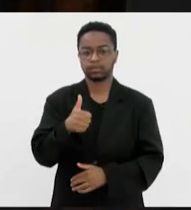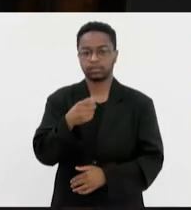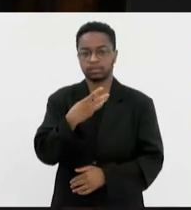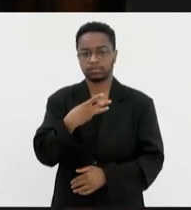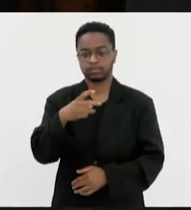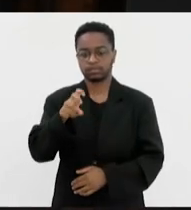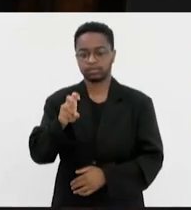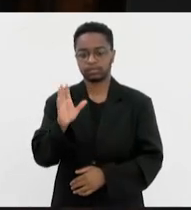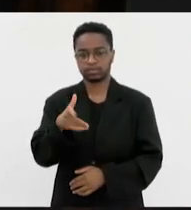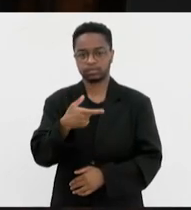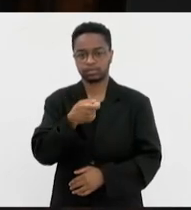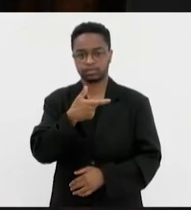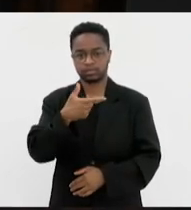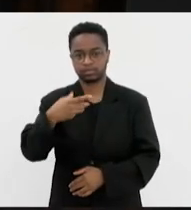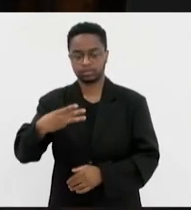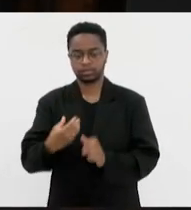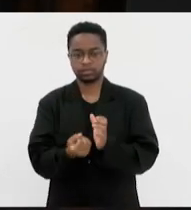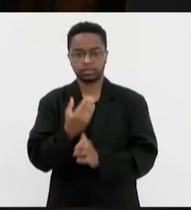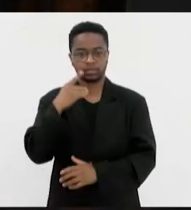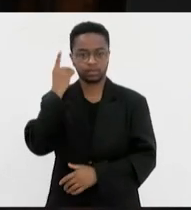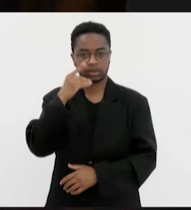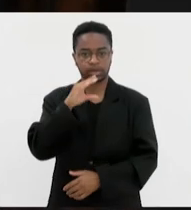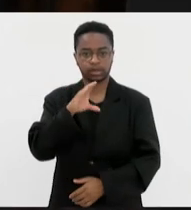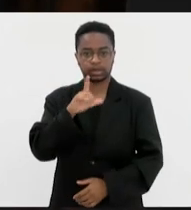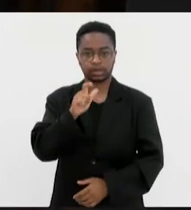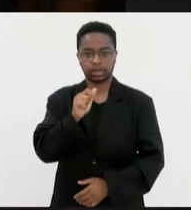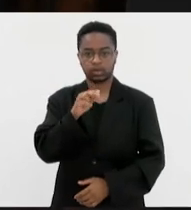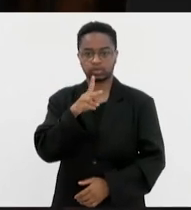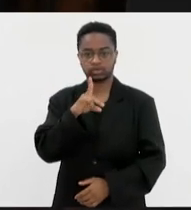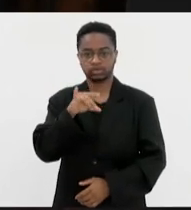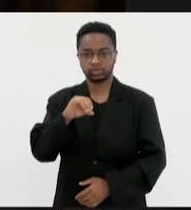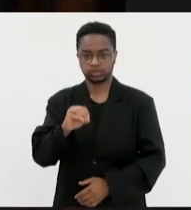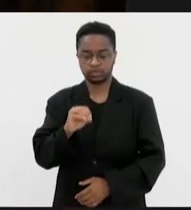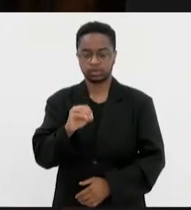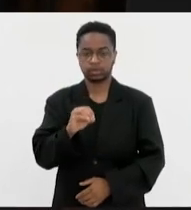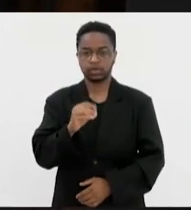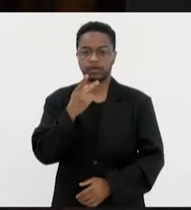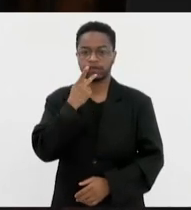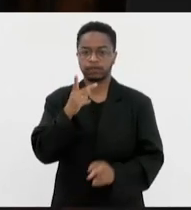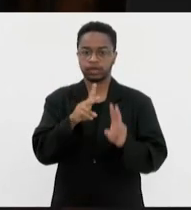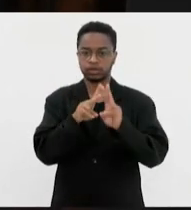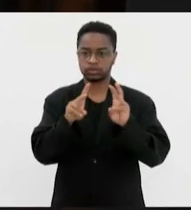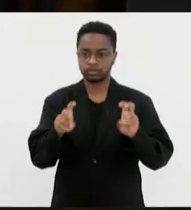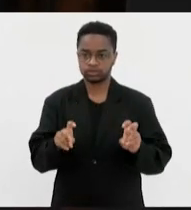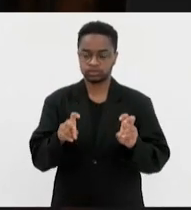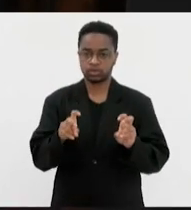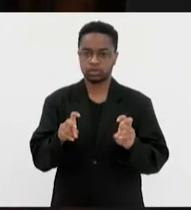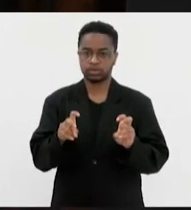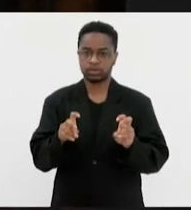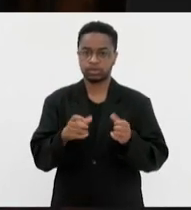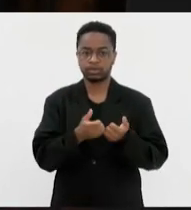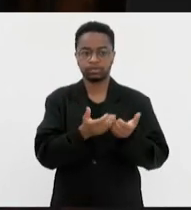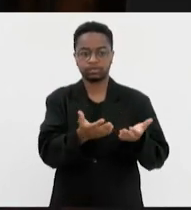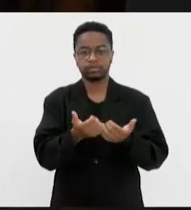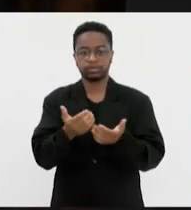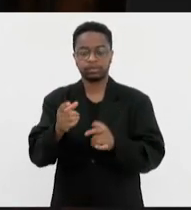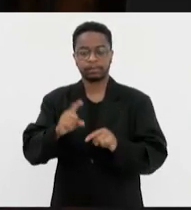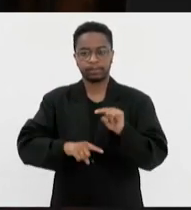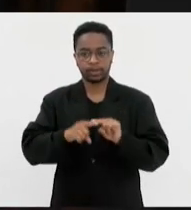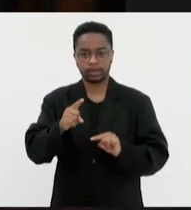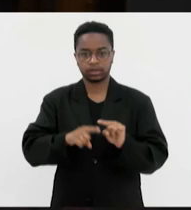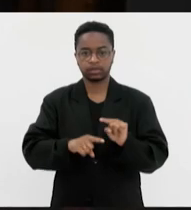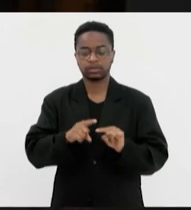1135 de 23, autoria do deputado Cláudio Caiado, que dispõe sobre a destinação de bens oriundos